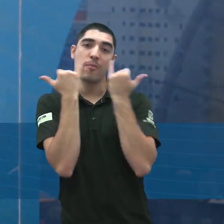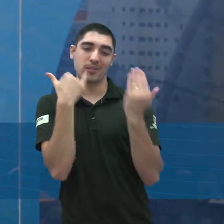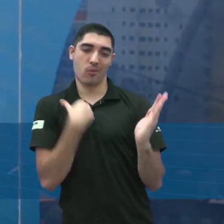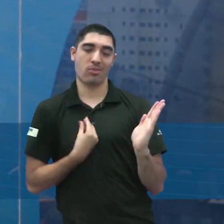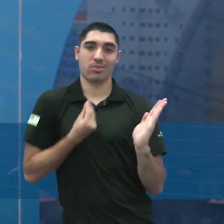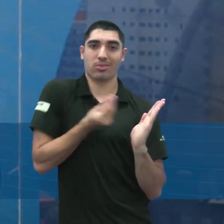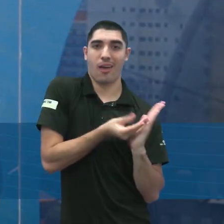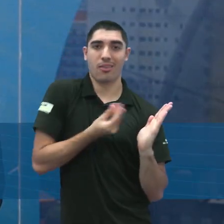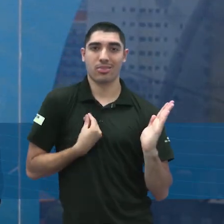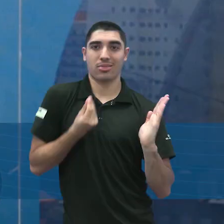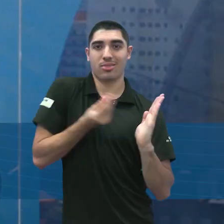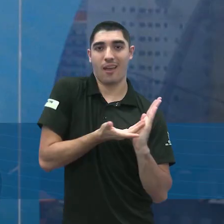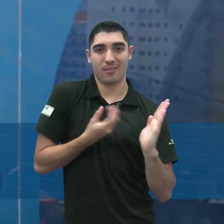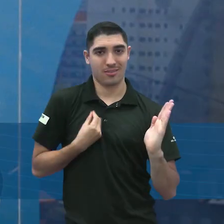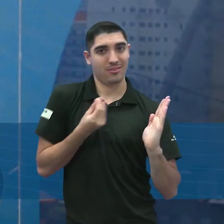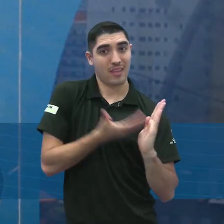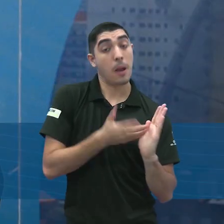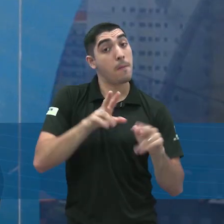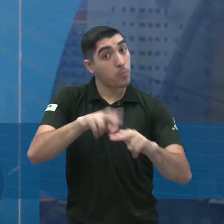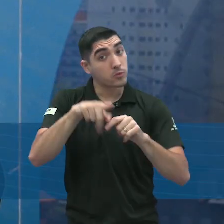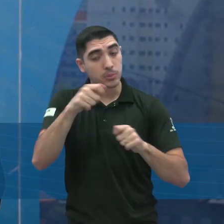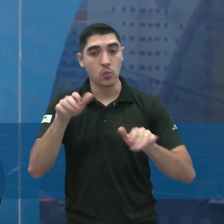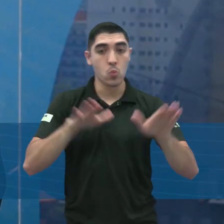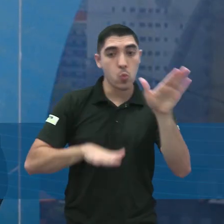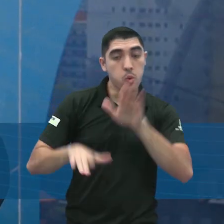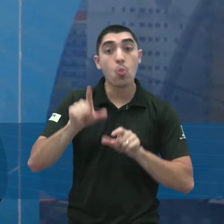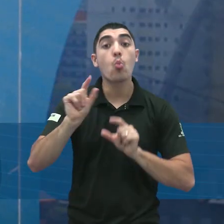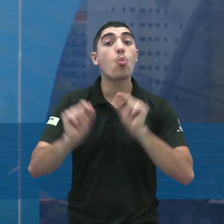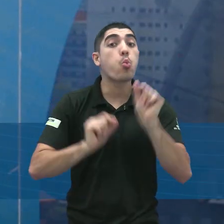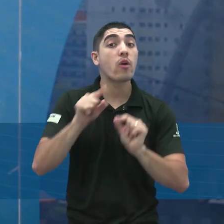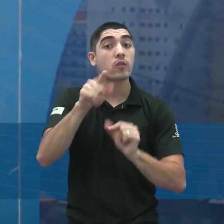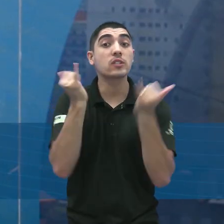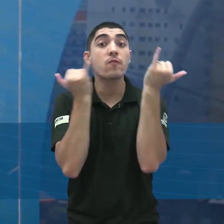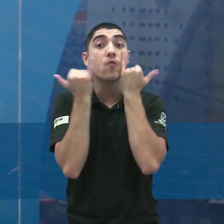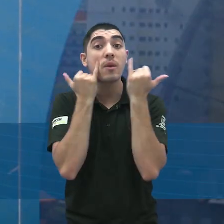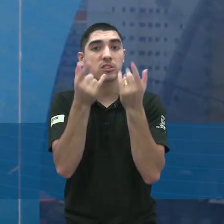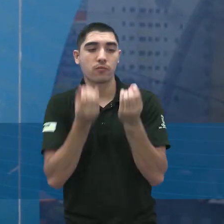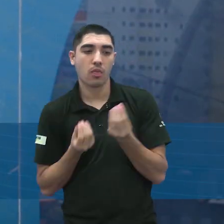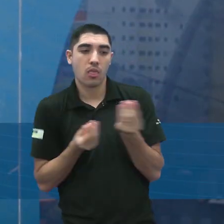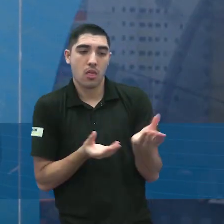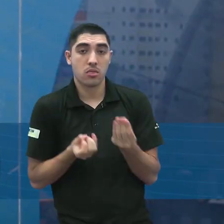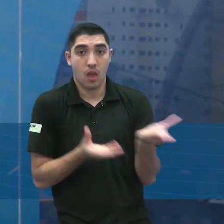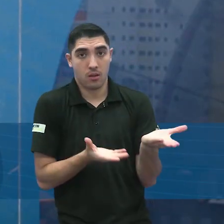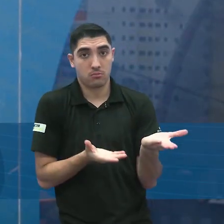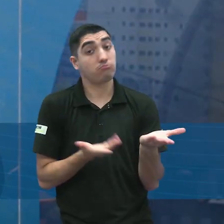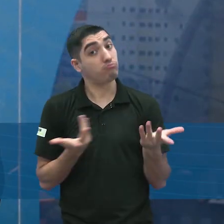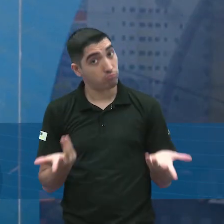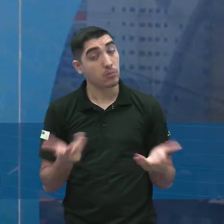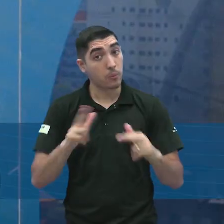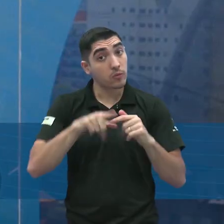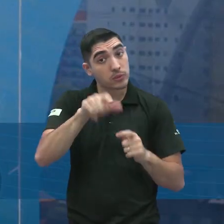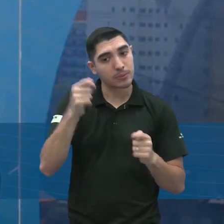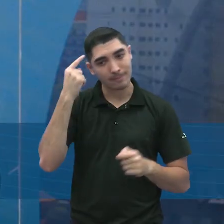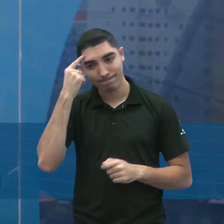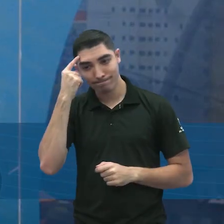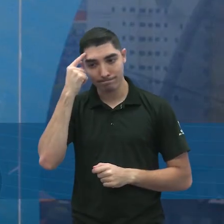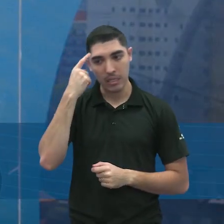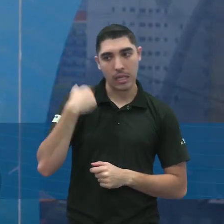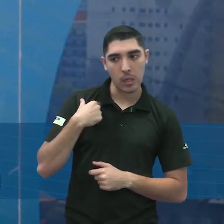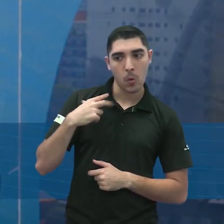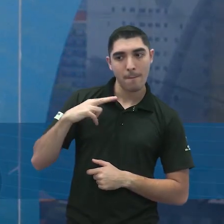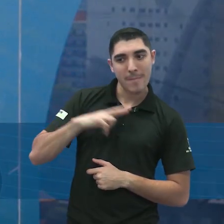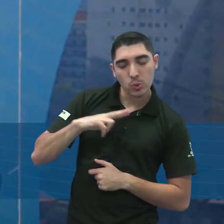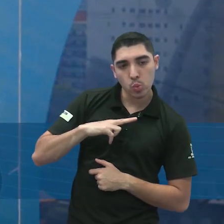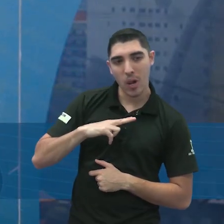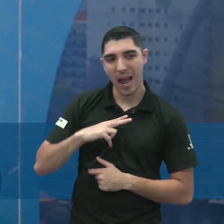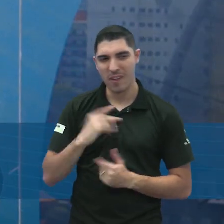é que a gente também quer que a gente está disposto a abrir mão de privacidade em relação a um atendimento personalizado.